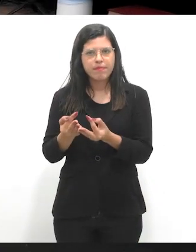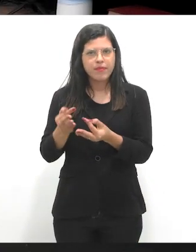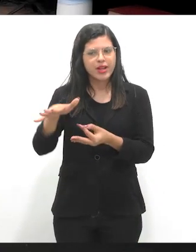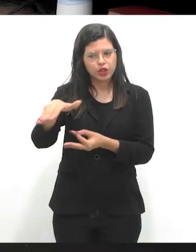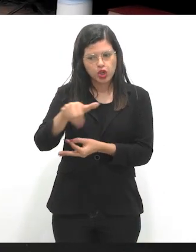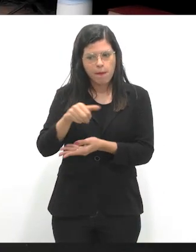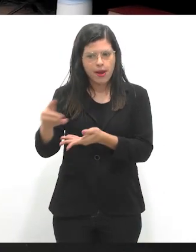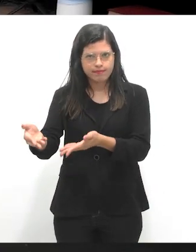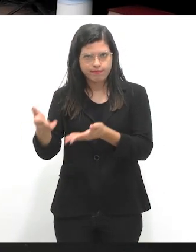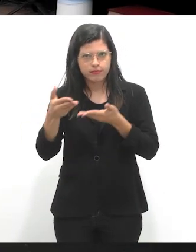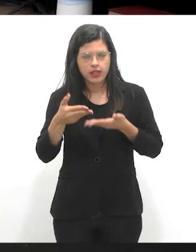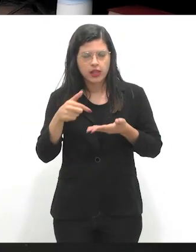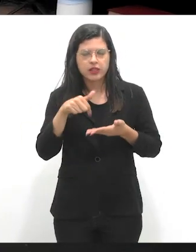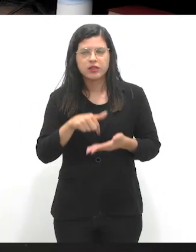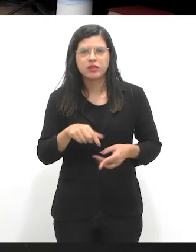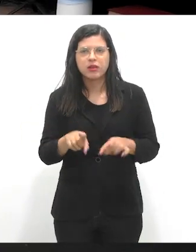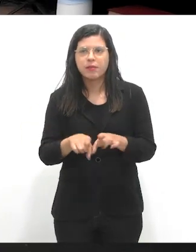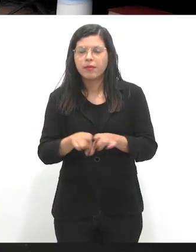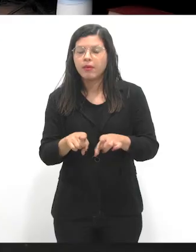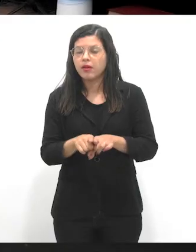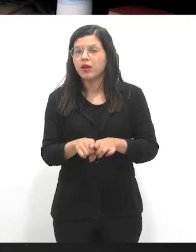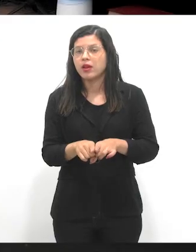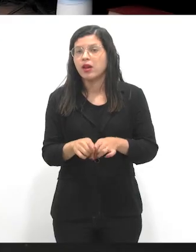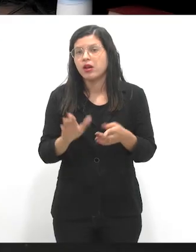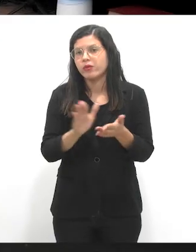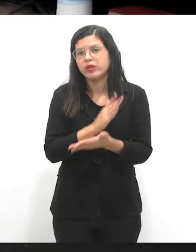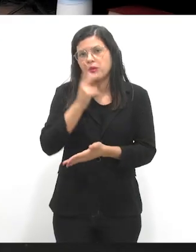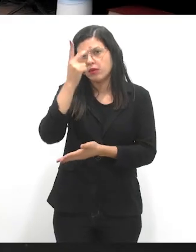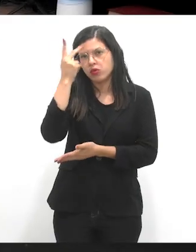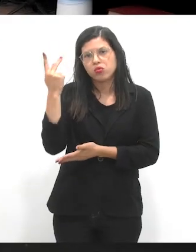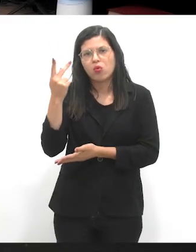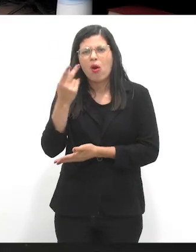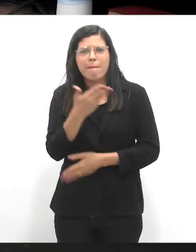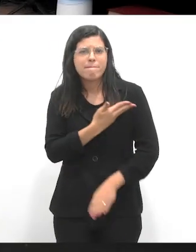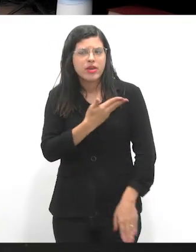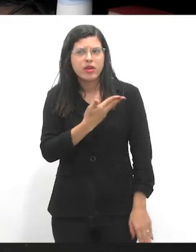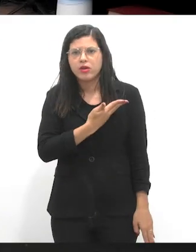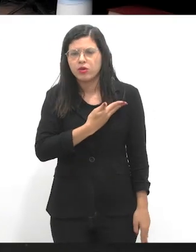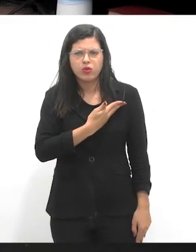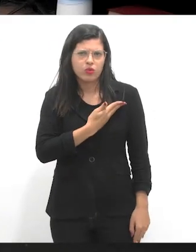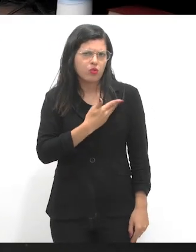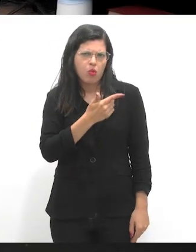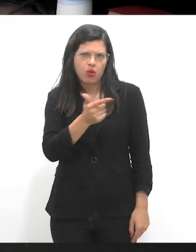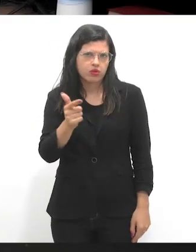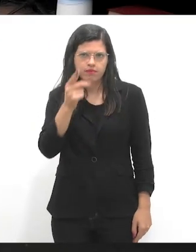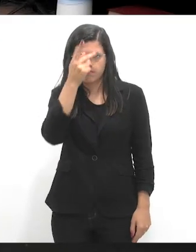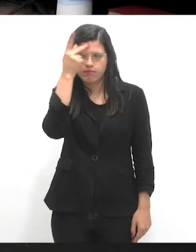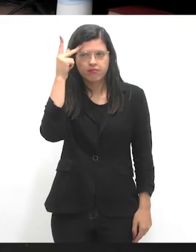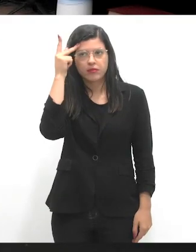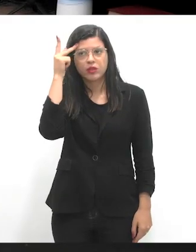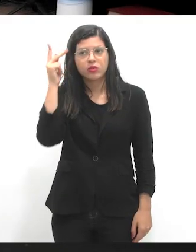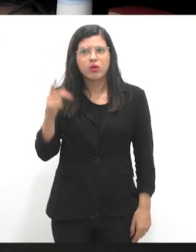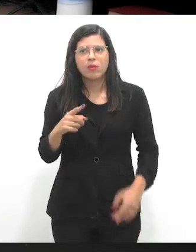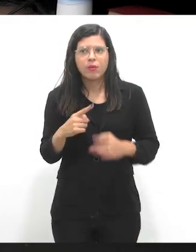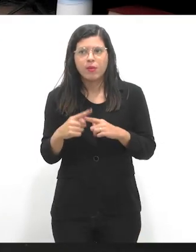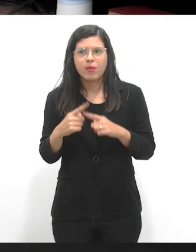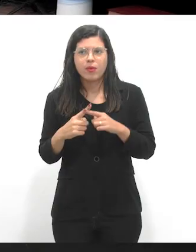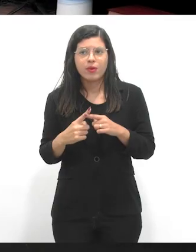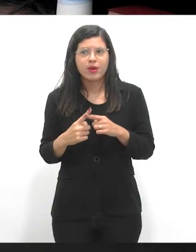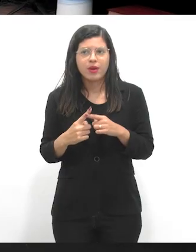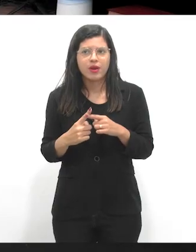seus familiares. Então, seus familiares mais próximos que ficaram lá, ou então até mesmo pessoas, amigos, conhecem amigos e outras